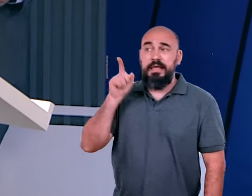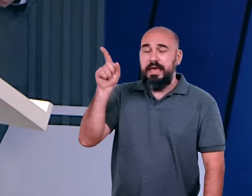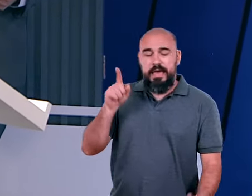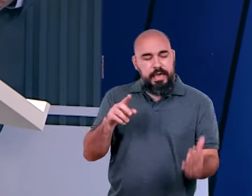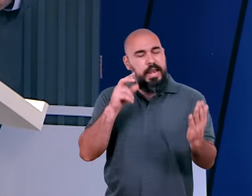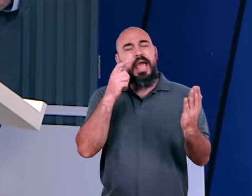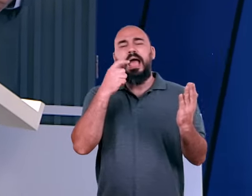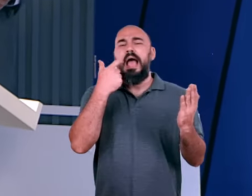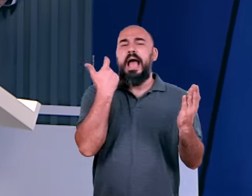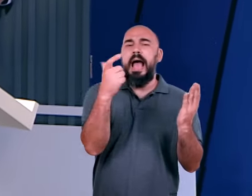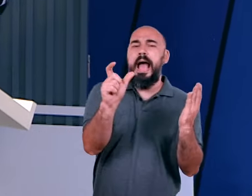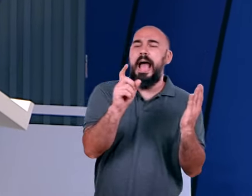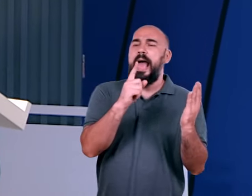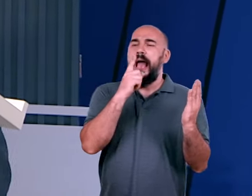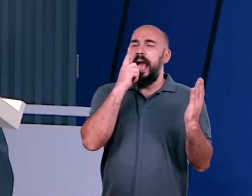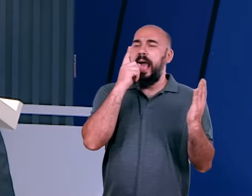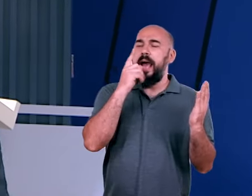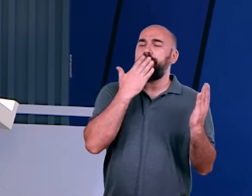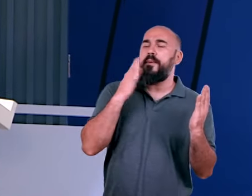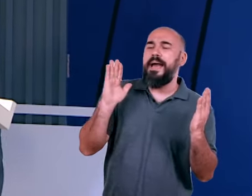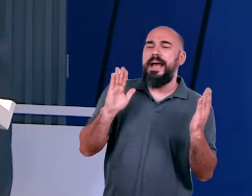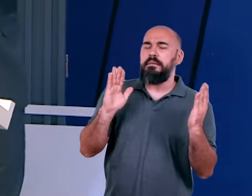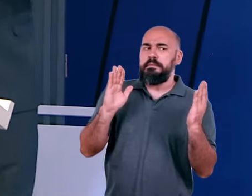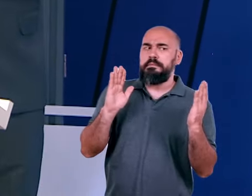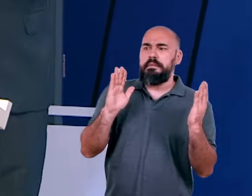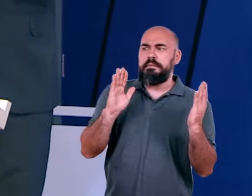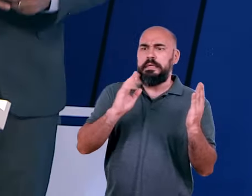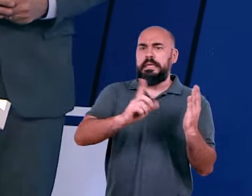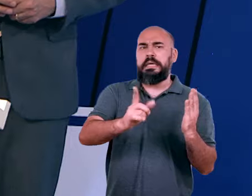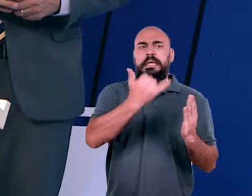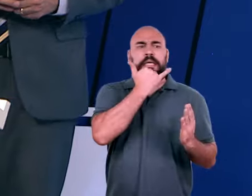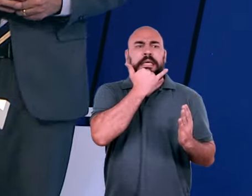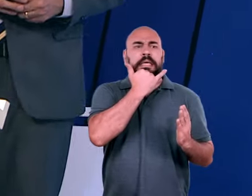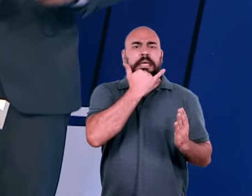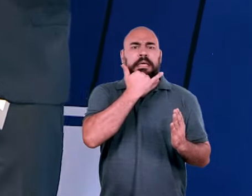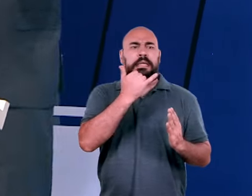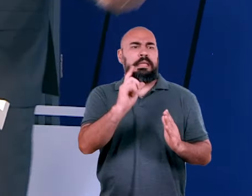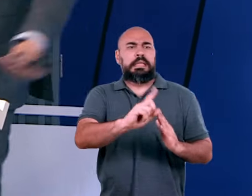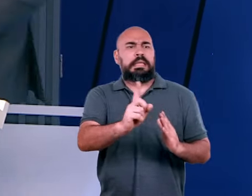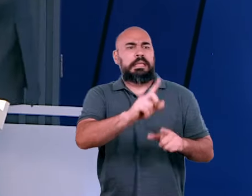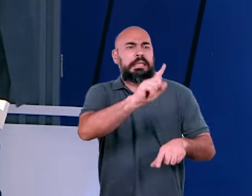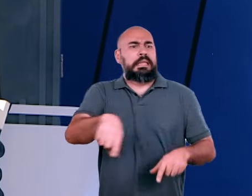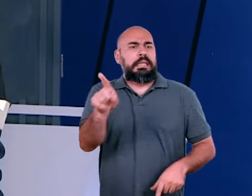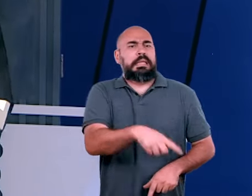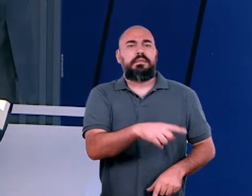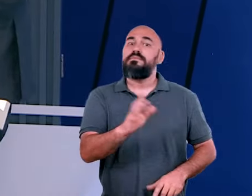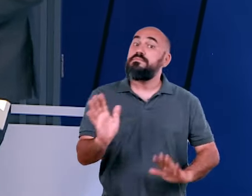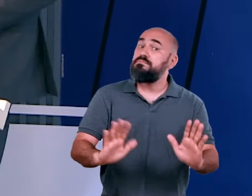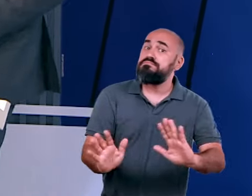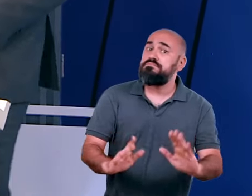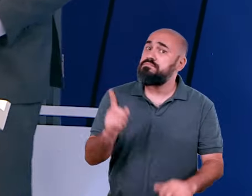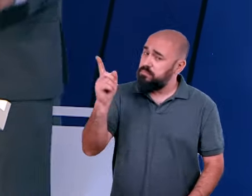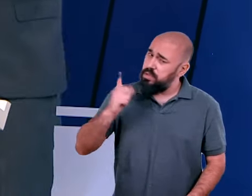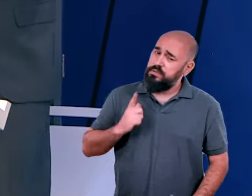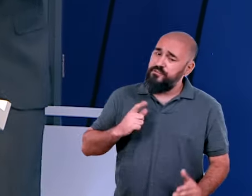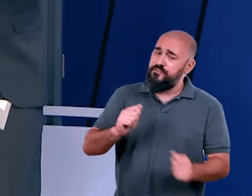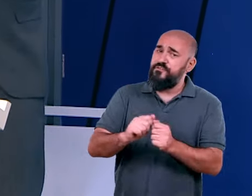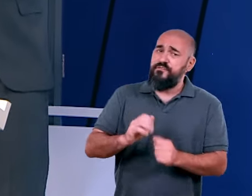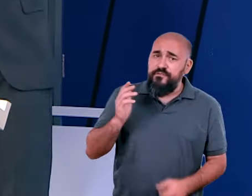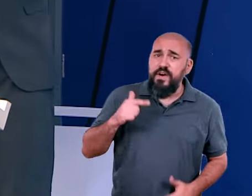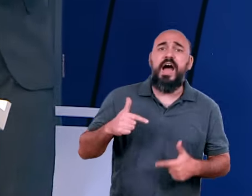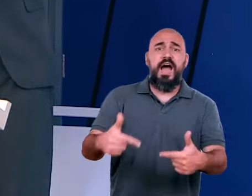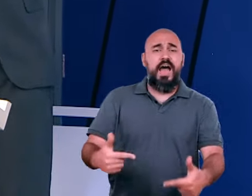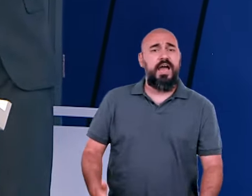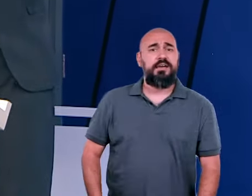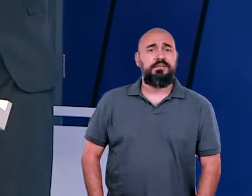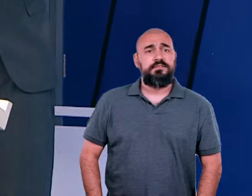volta atrás daquilo que Ele diz, e você pode confiar naquilo que Ele fala. Isso também aconteceu com Neemias, que olha